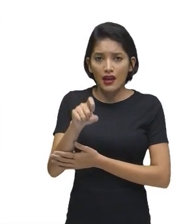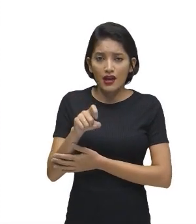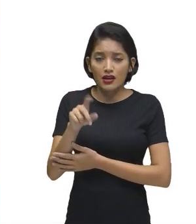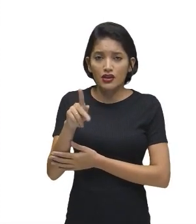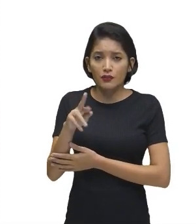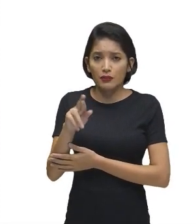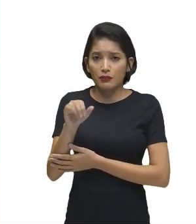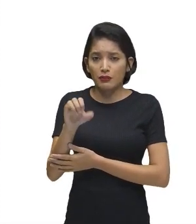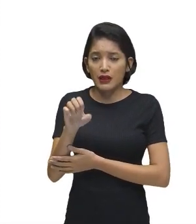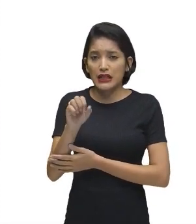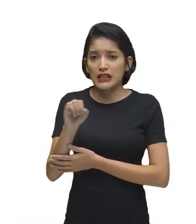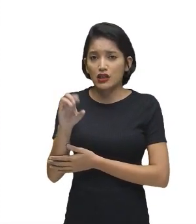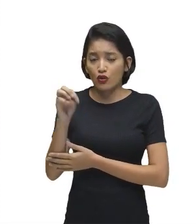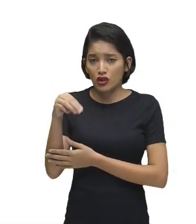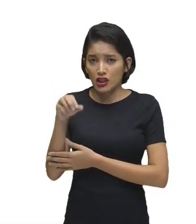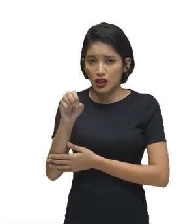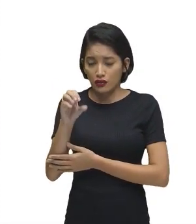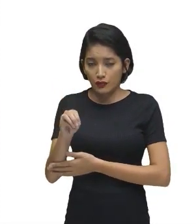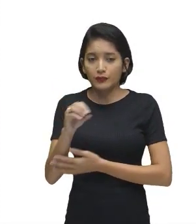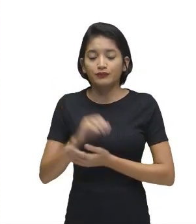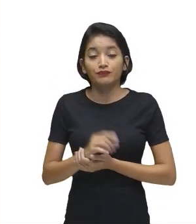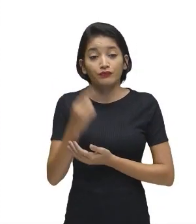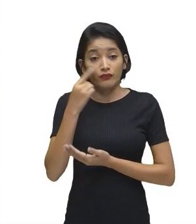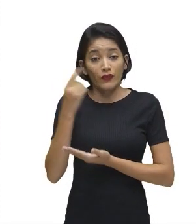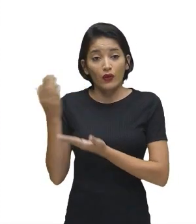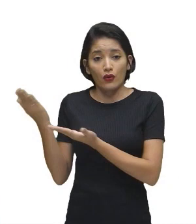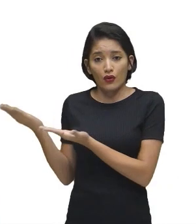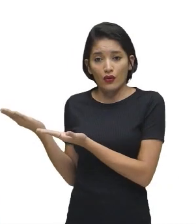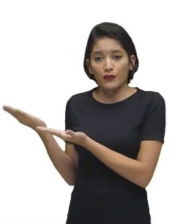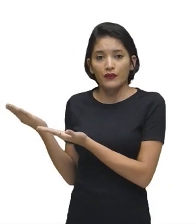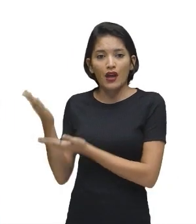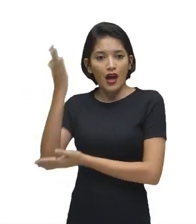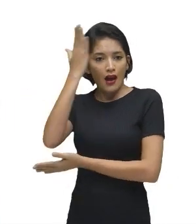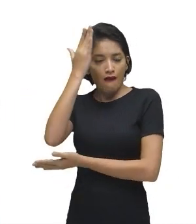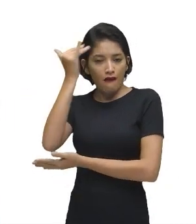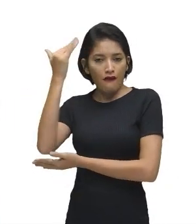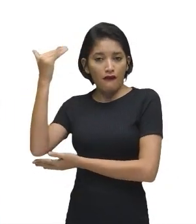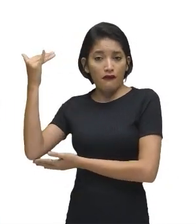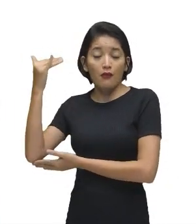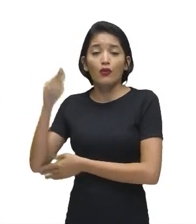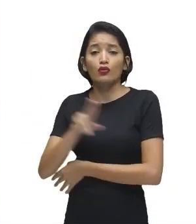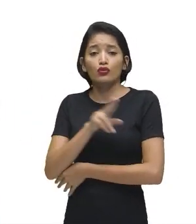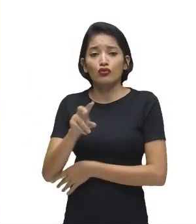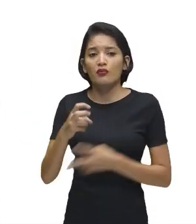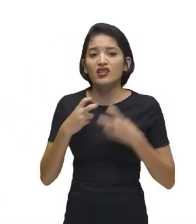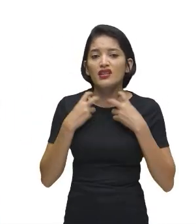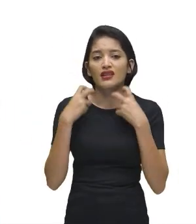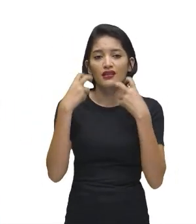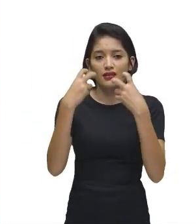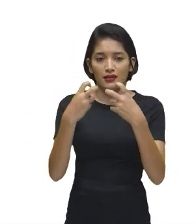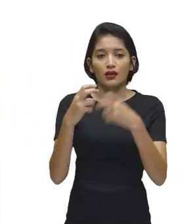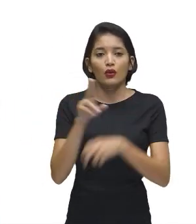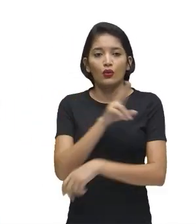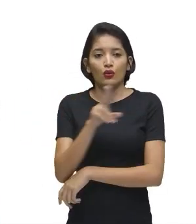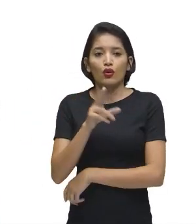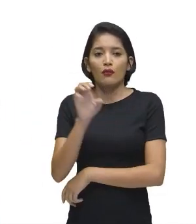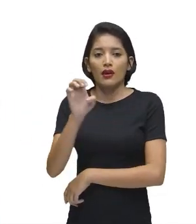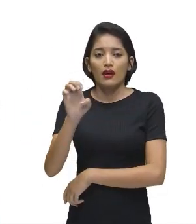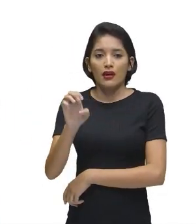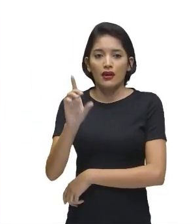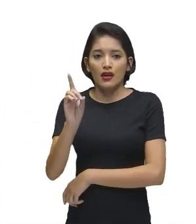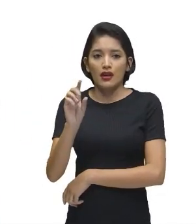obras. Aqui nós temos uma obra muito famosa aqui, O Grito, de Edvard Munch, você já deve